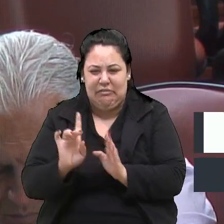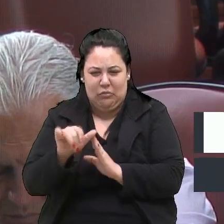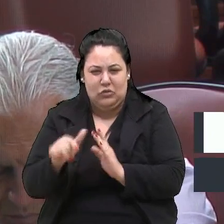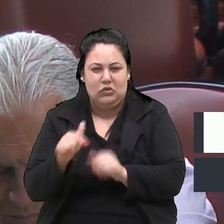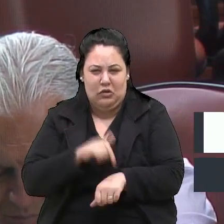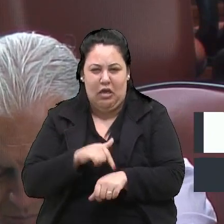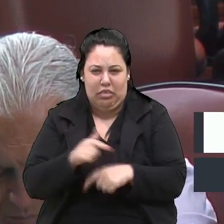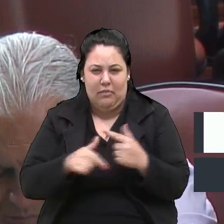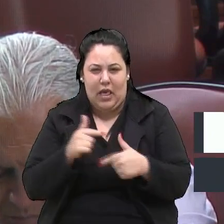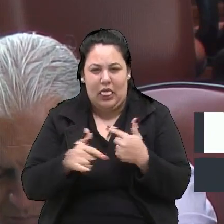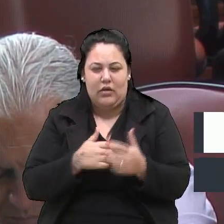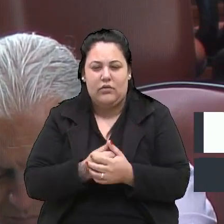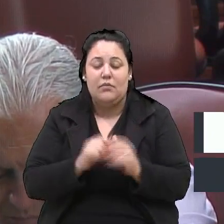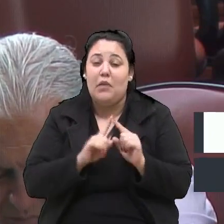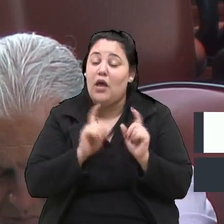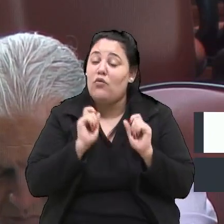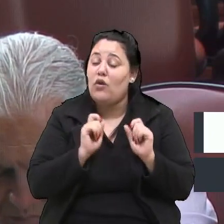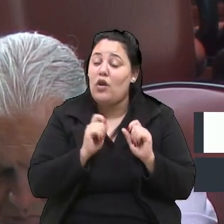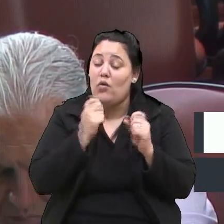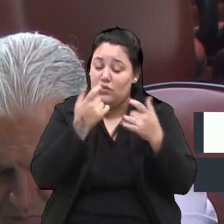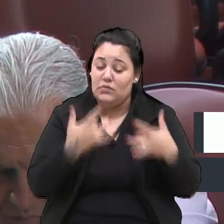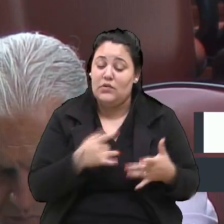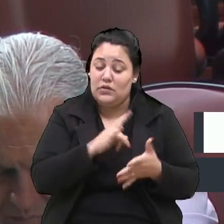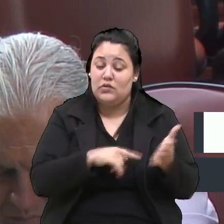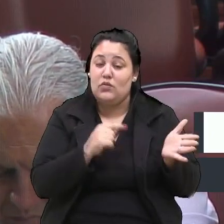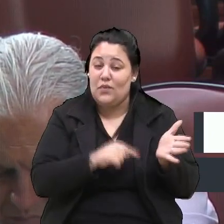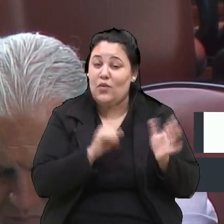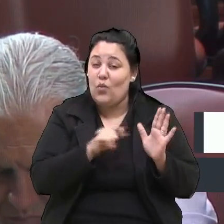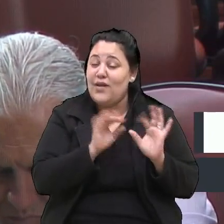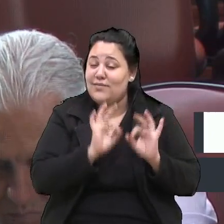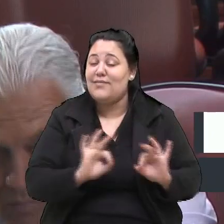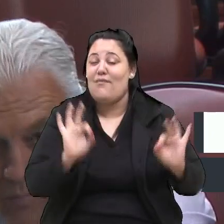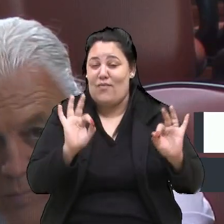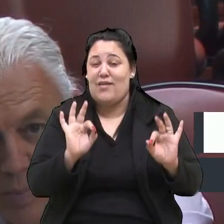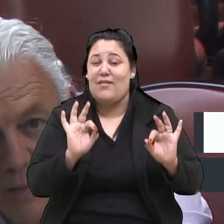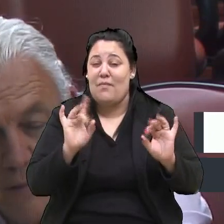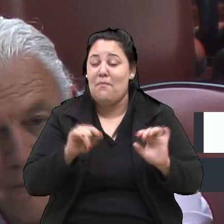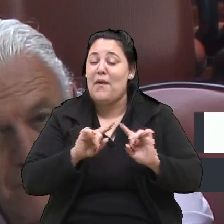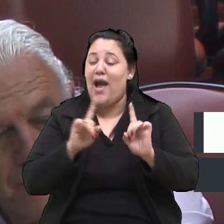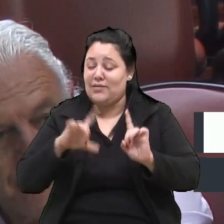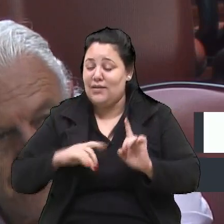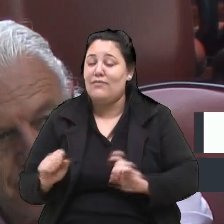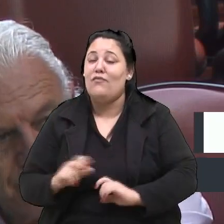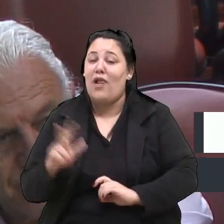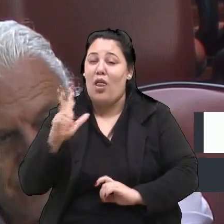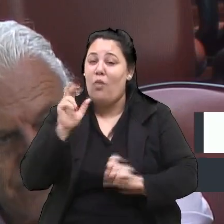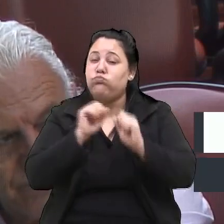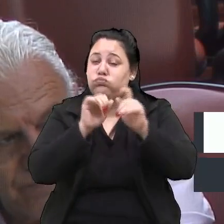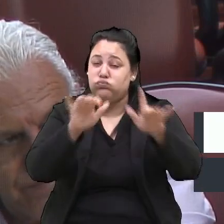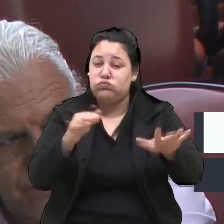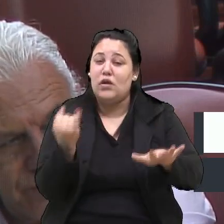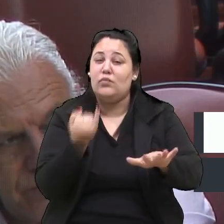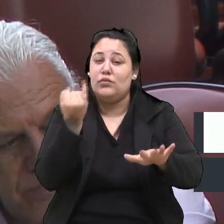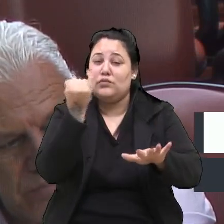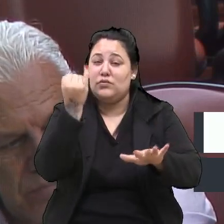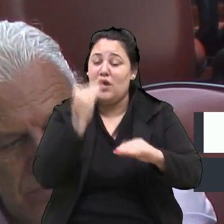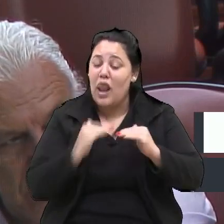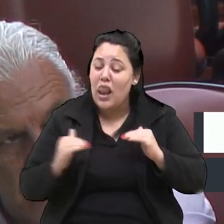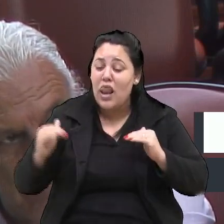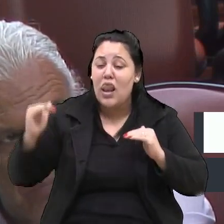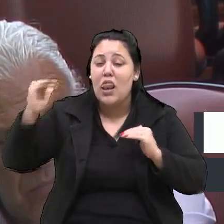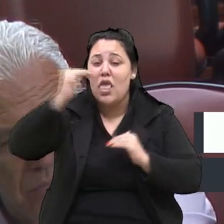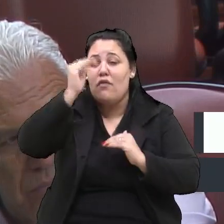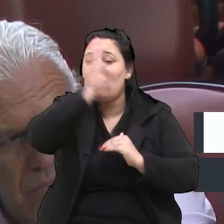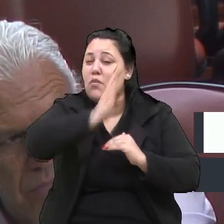Mas o que eu falo nessa moção, e é uma moção simples, mas de grande repercussão e importância a nível nacional, e que a Câmara